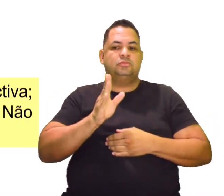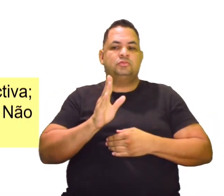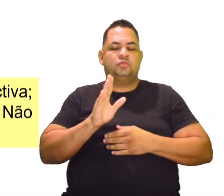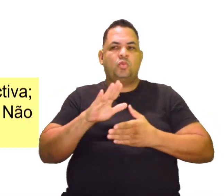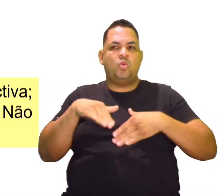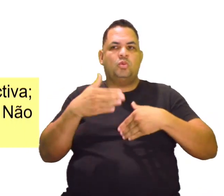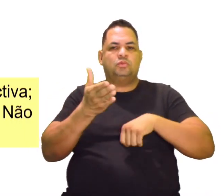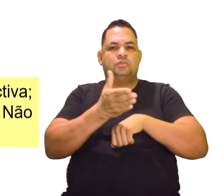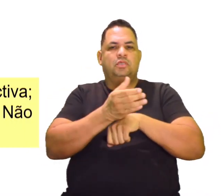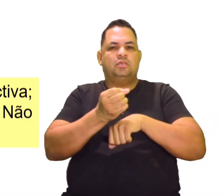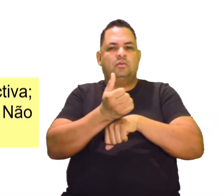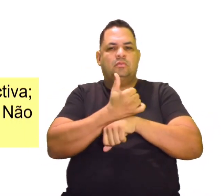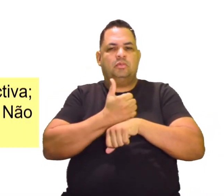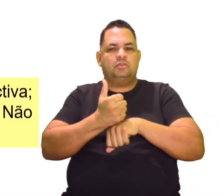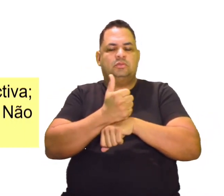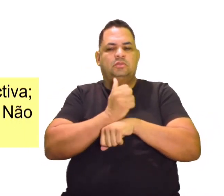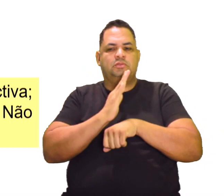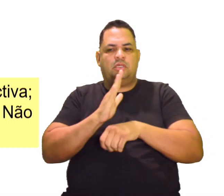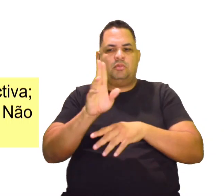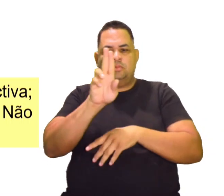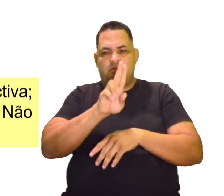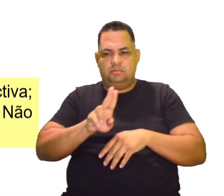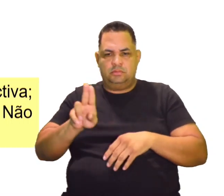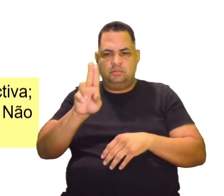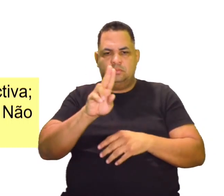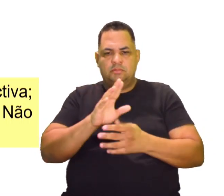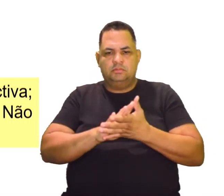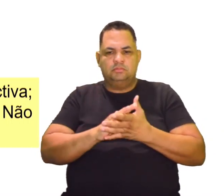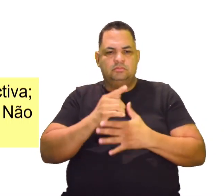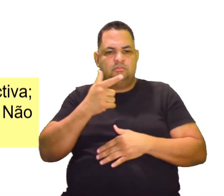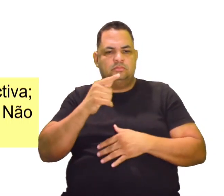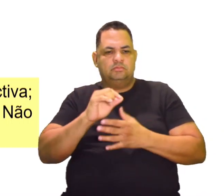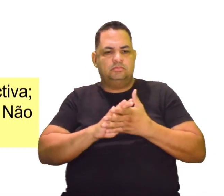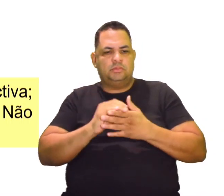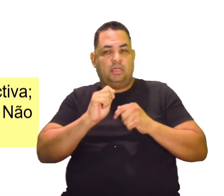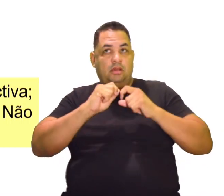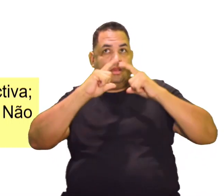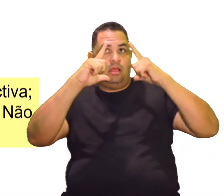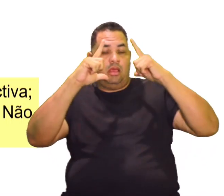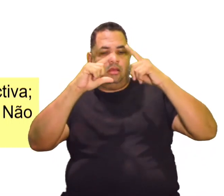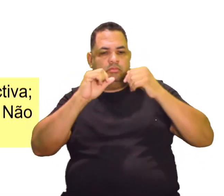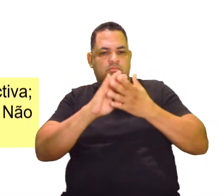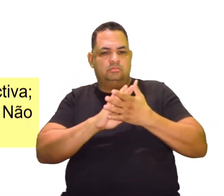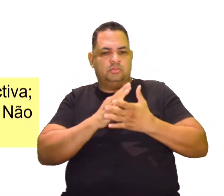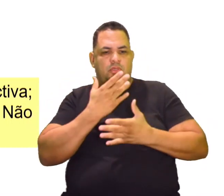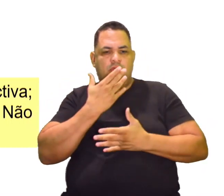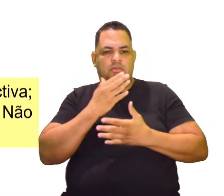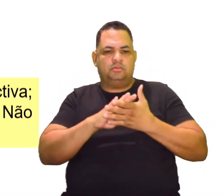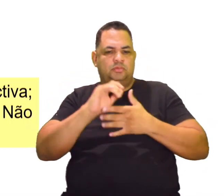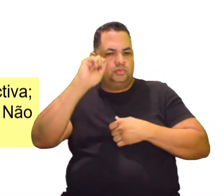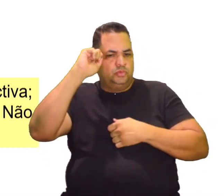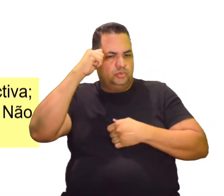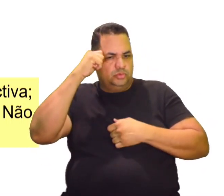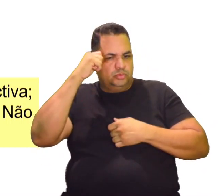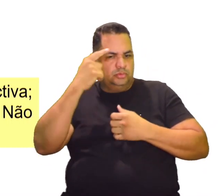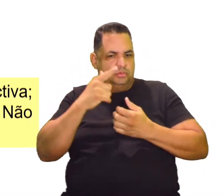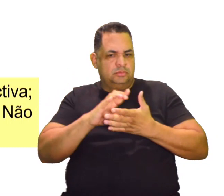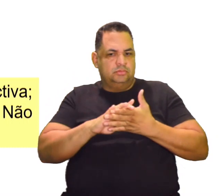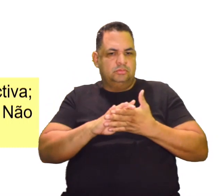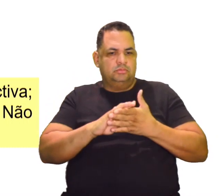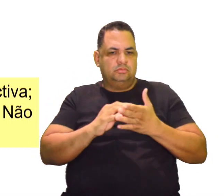a perspectiva, sem claro e escuro e sem indicação